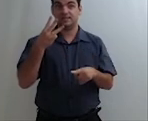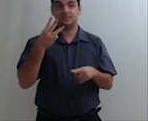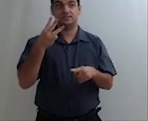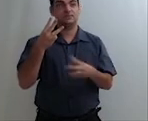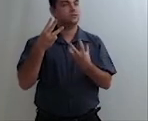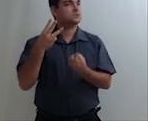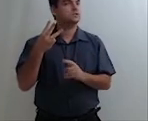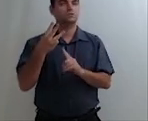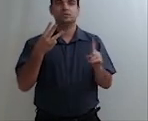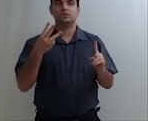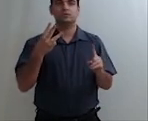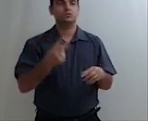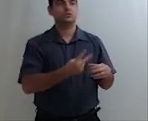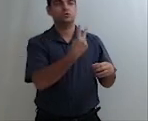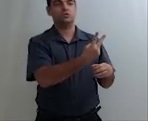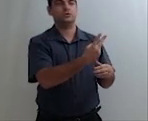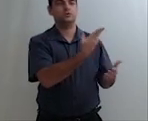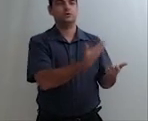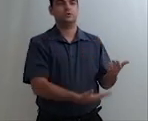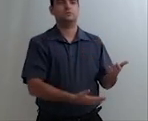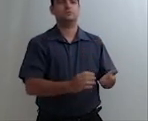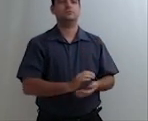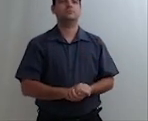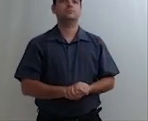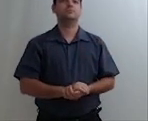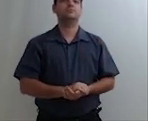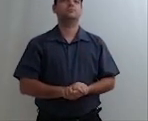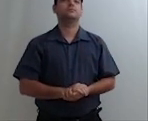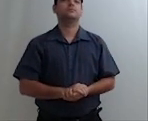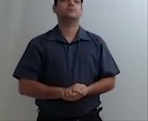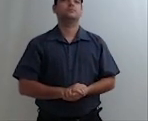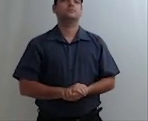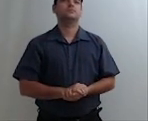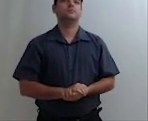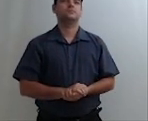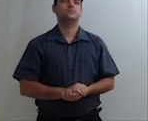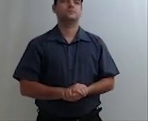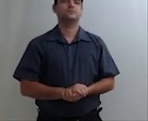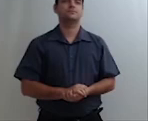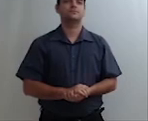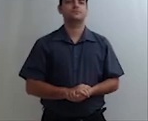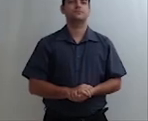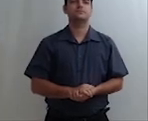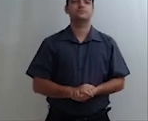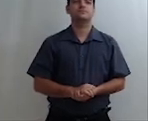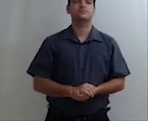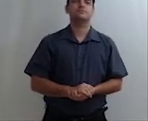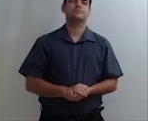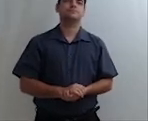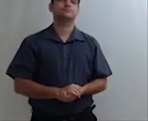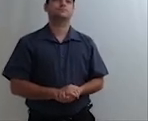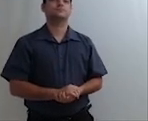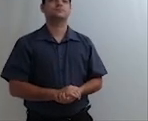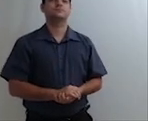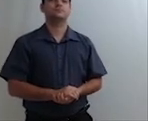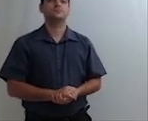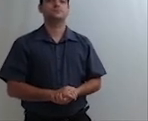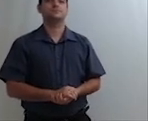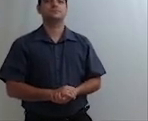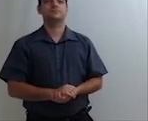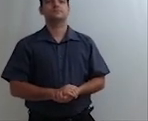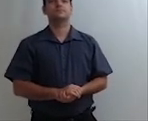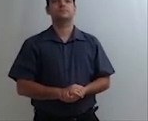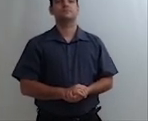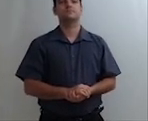ministro nef Cordeiro e o ministro Sebastião Reis É esse o resultado Doutor Muito obrigado rela toou para o